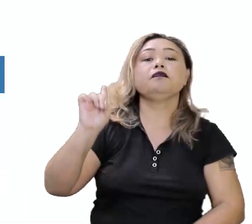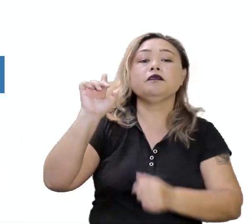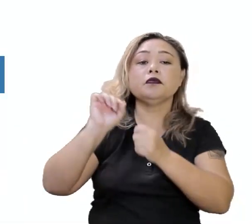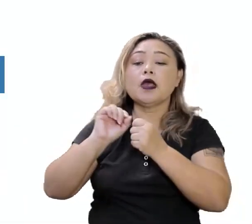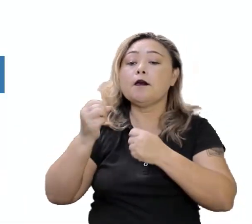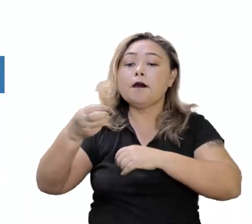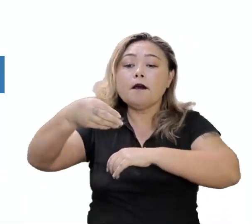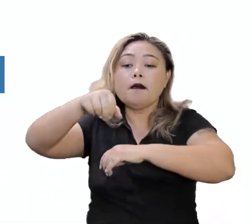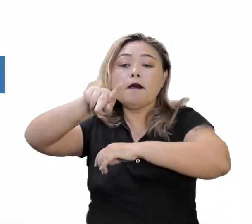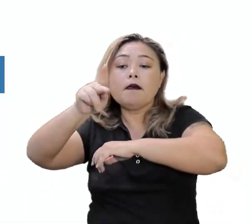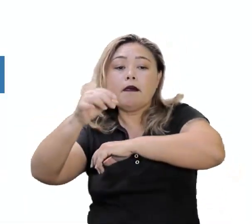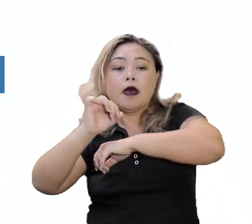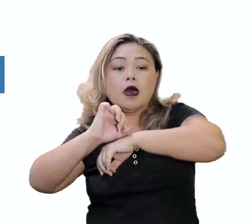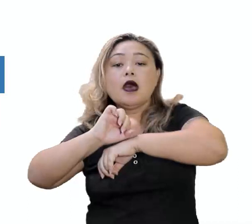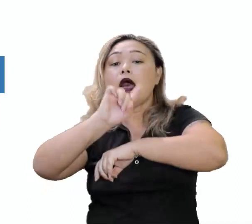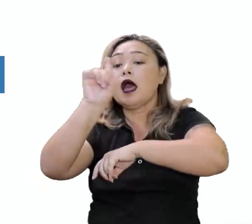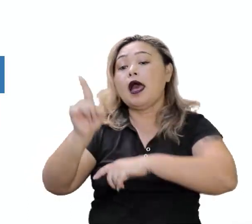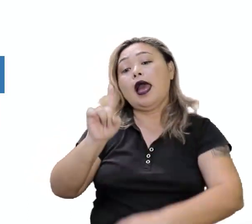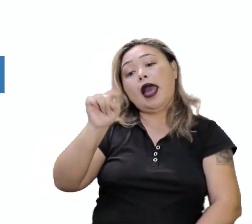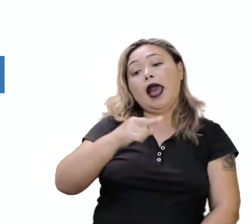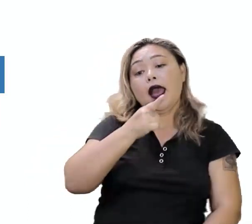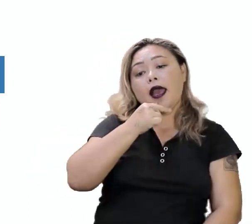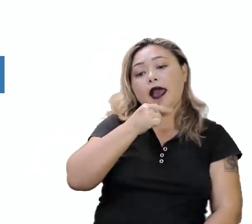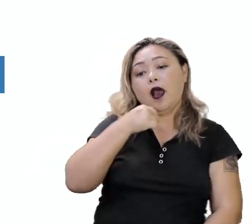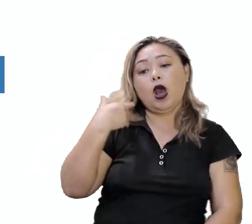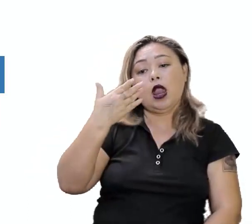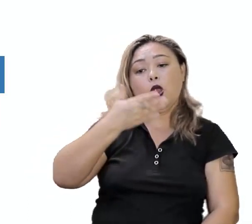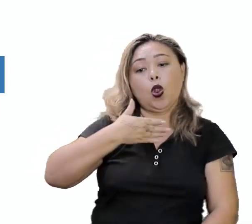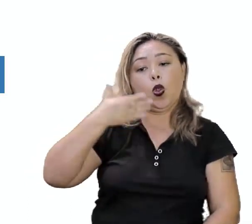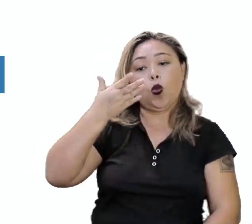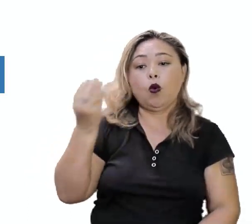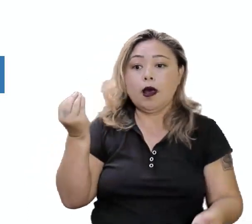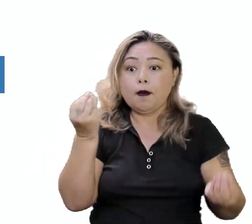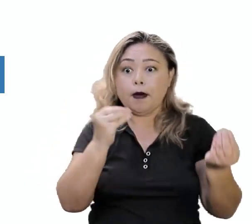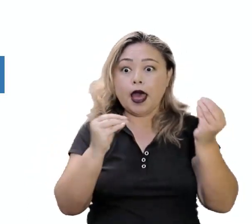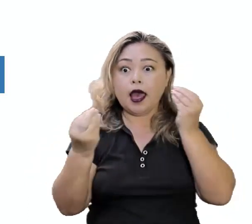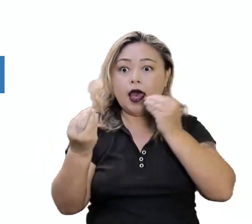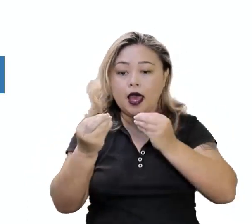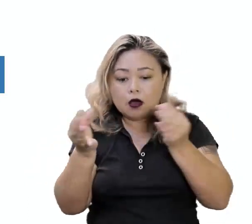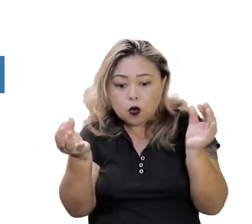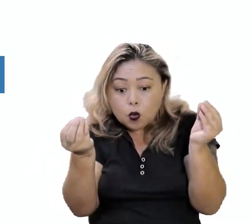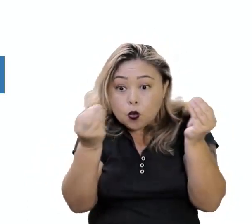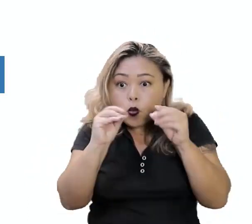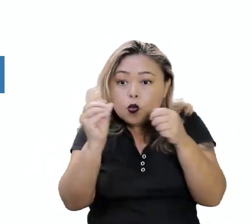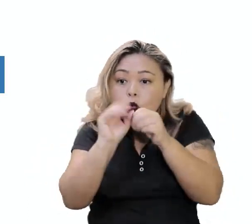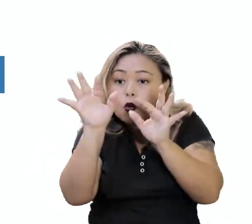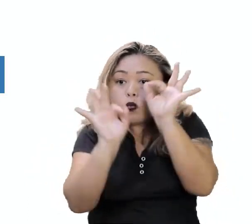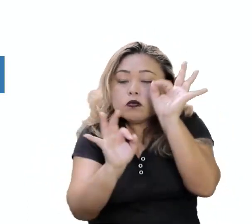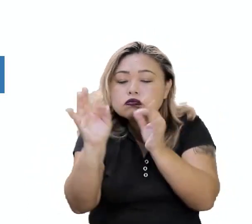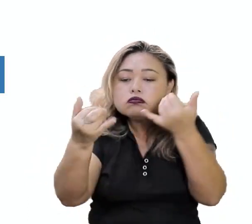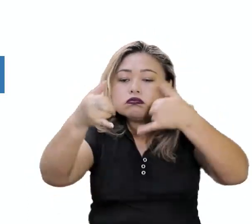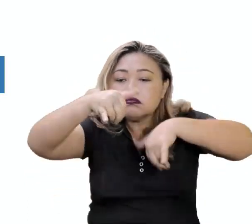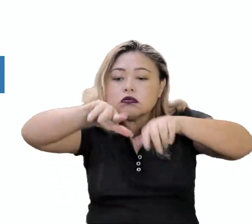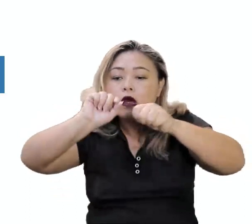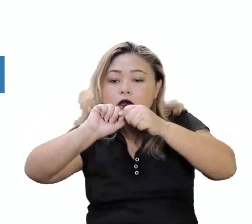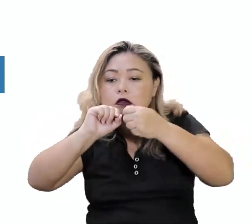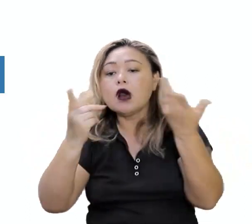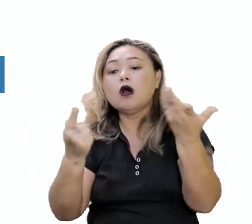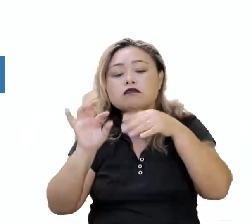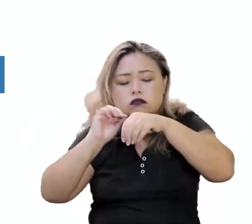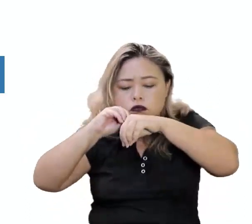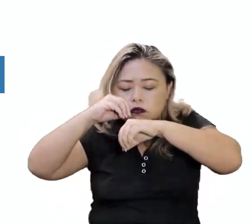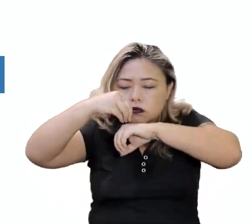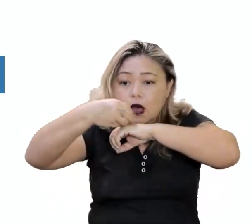ambiente marinho e o ambiente de água doce. A composição química é diferente, então os organismos adaptados a esse